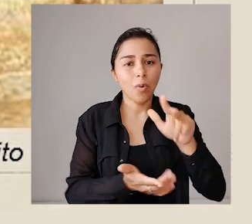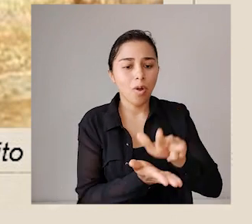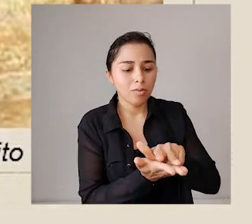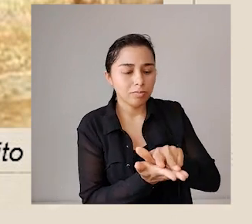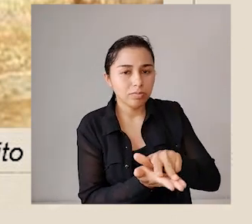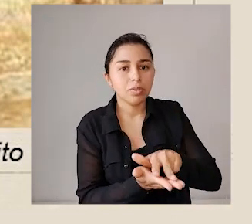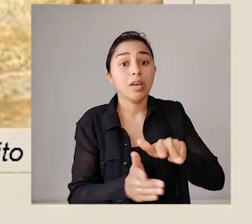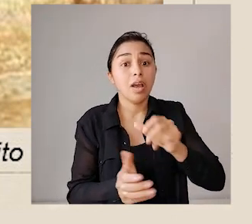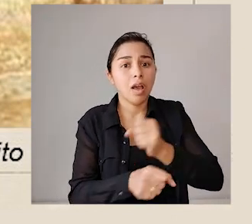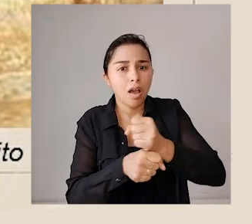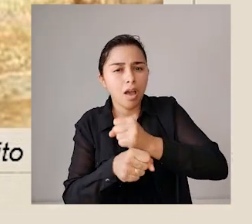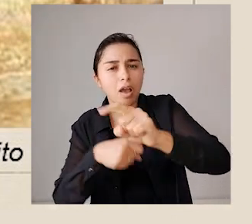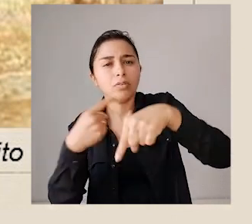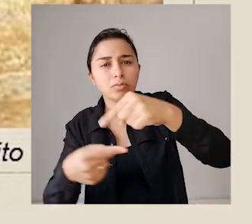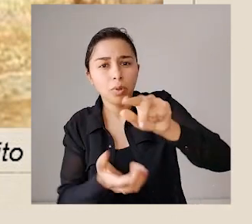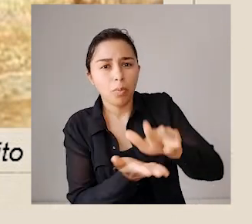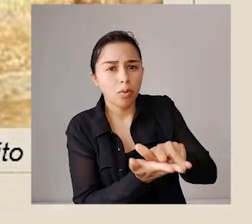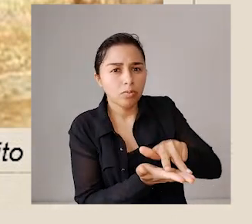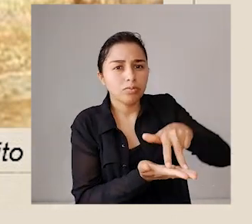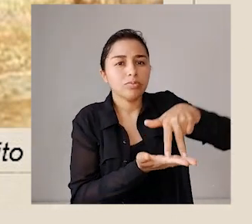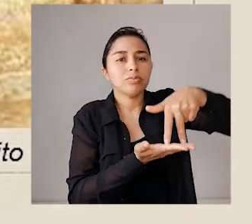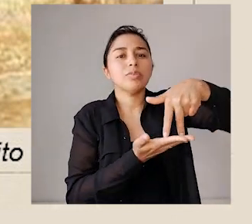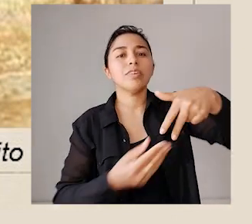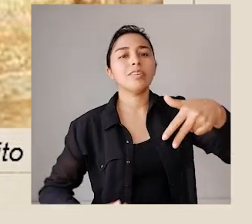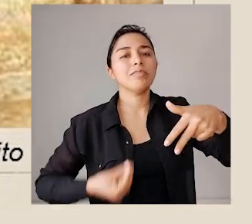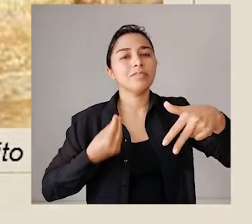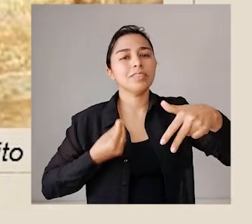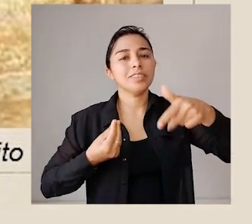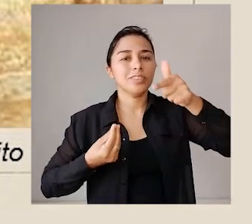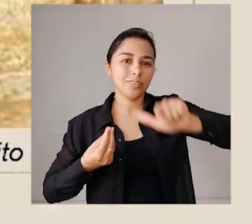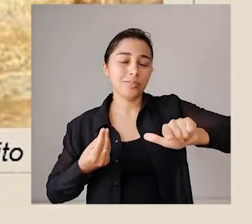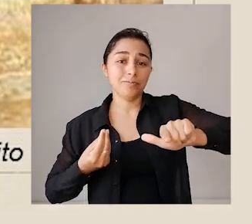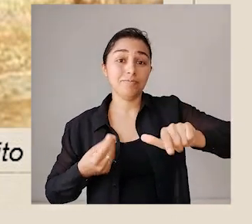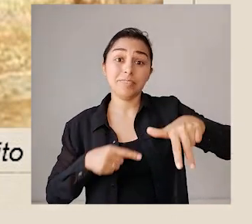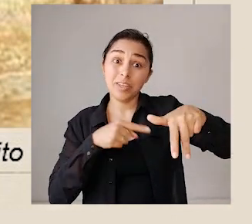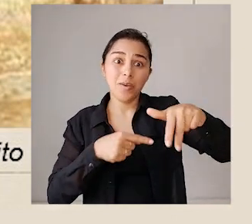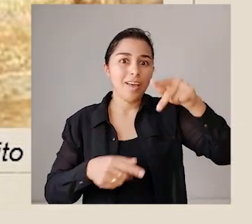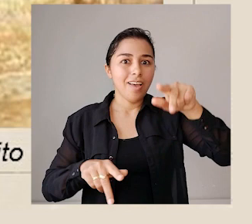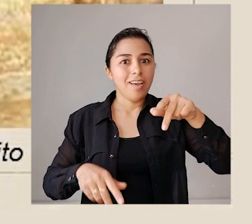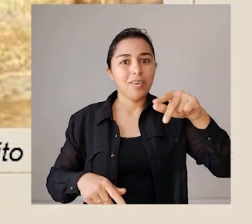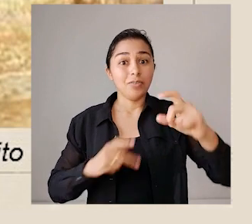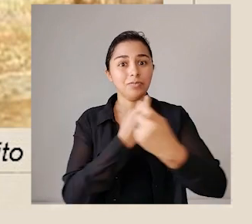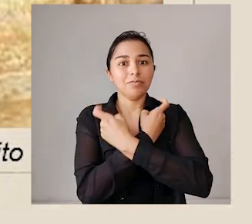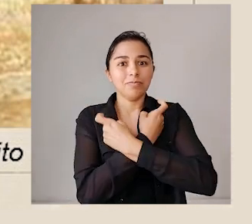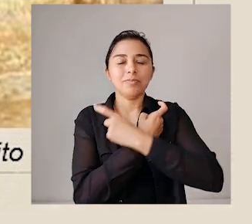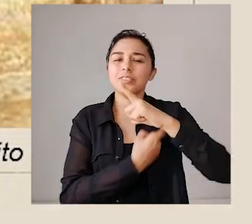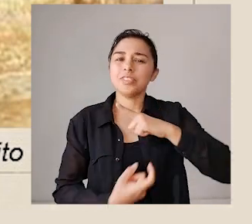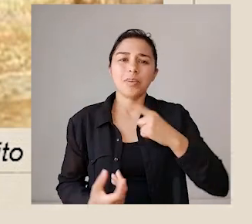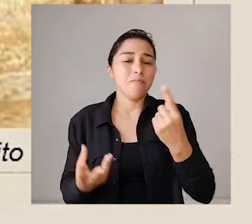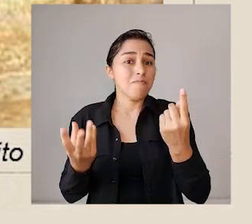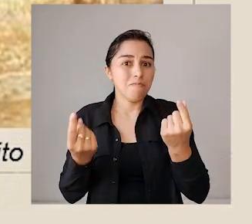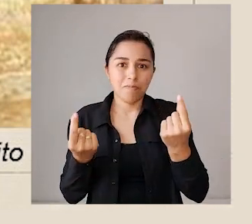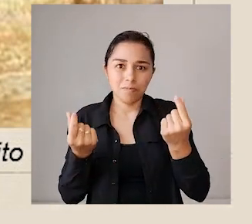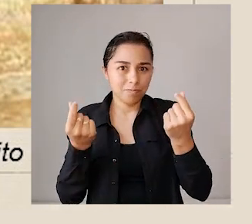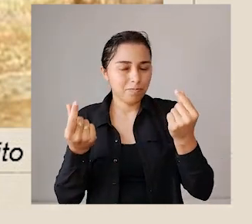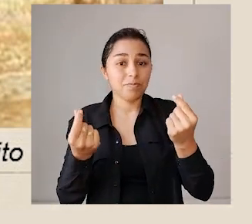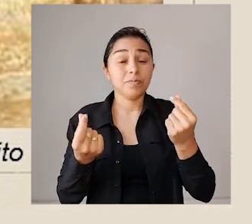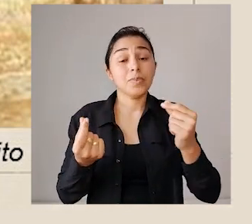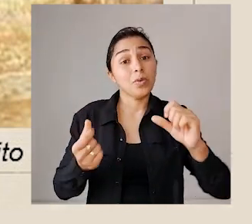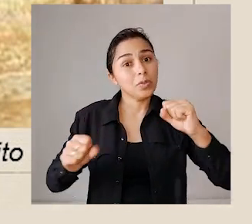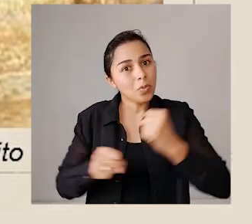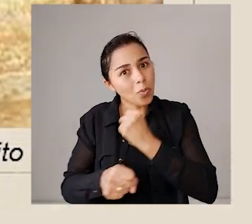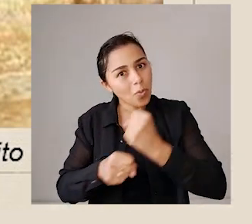morte. E como eles tinham muitas posses, tinham muito dinheiro, eles construíam esses túmulos